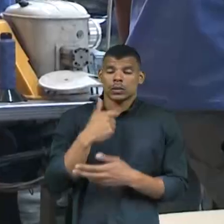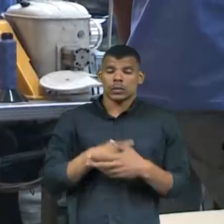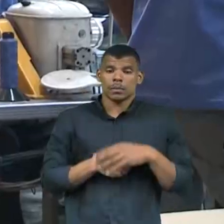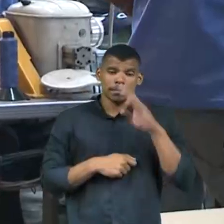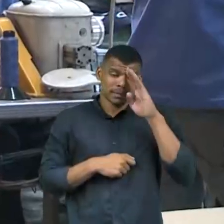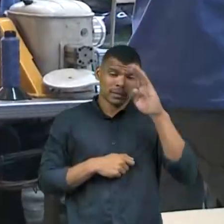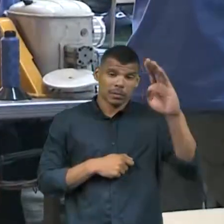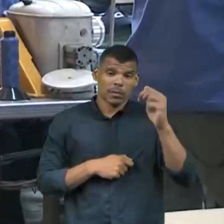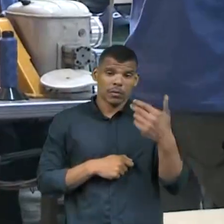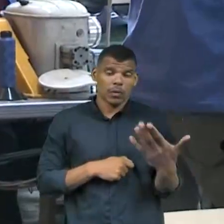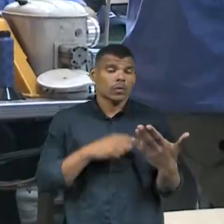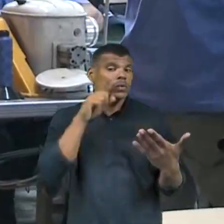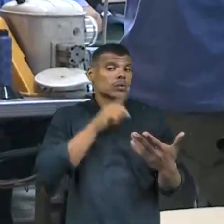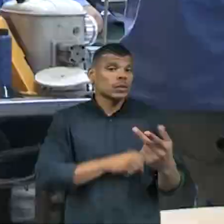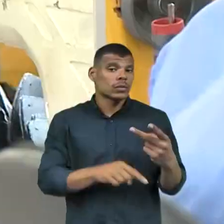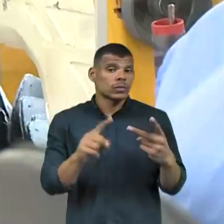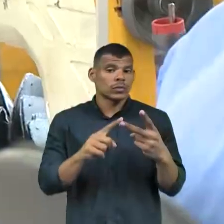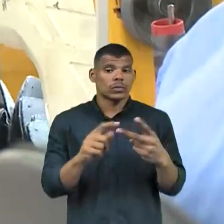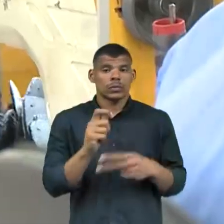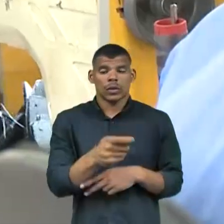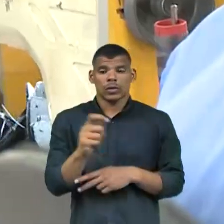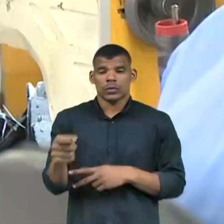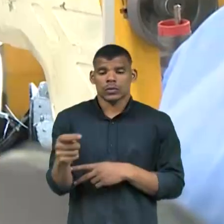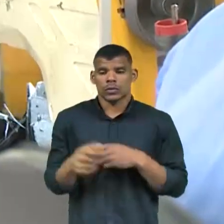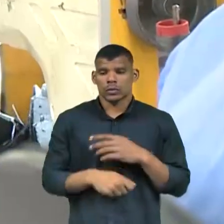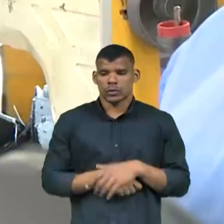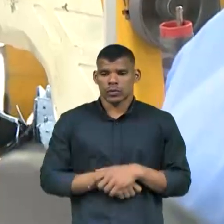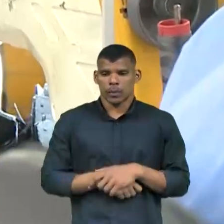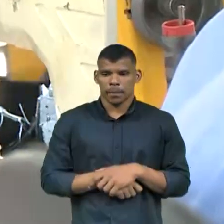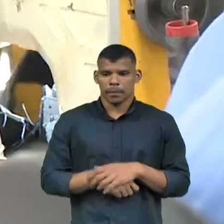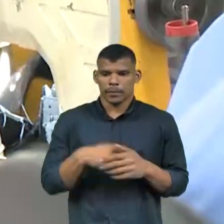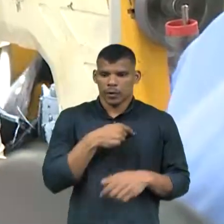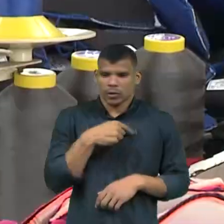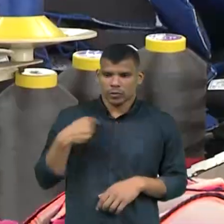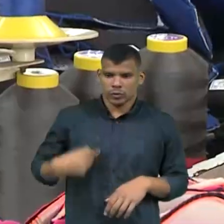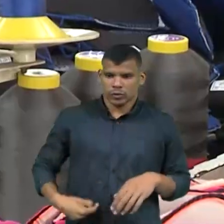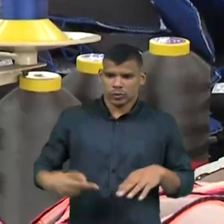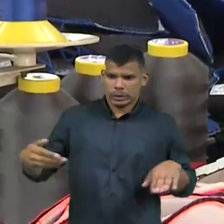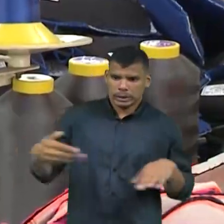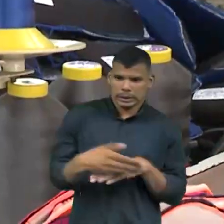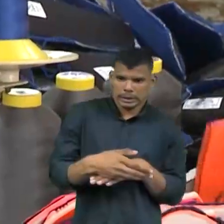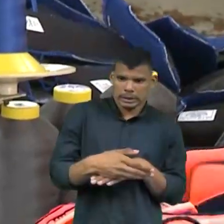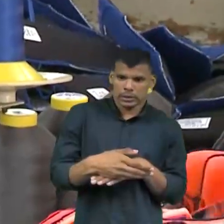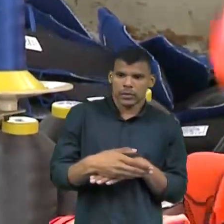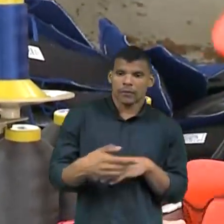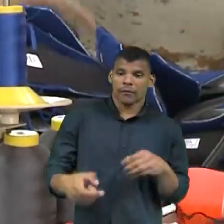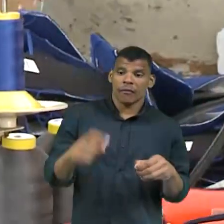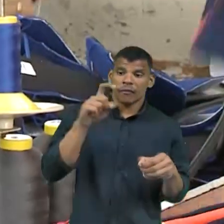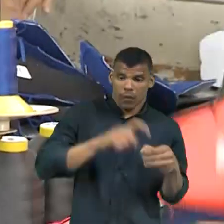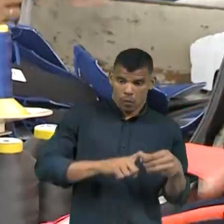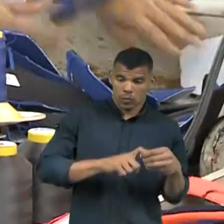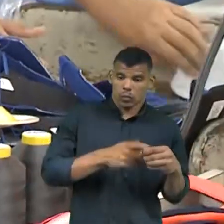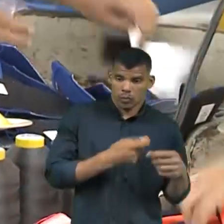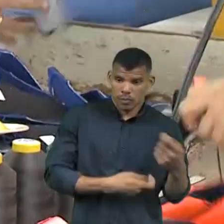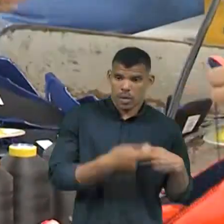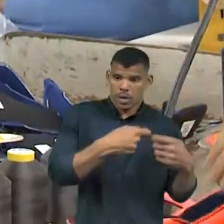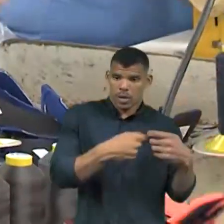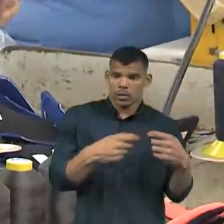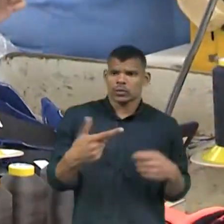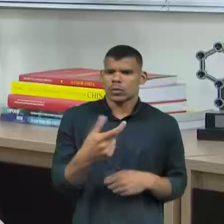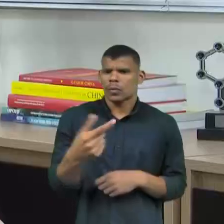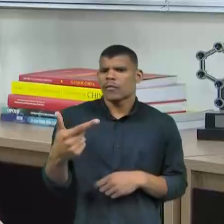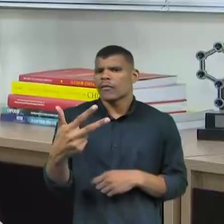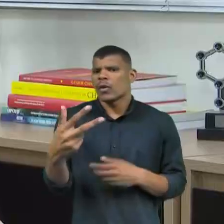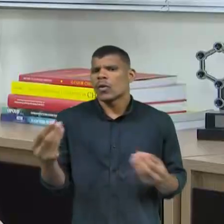Estados Unidos e Argentina. A reinserção da China no mercado tem gerado uma projeção ainda incerta para